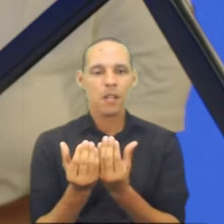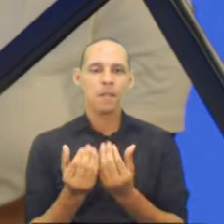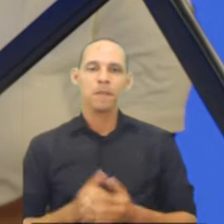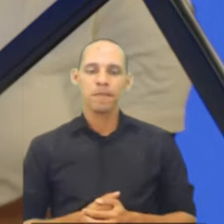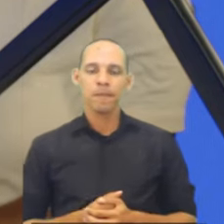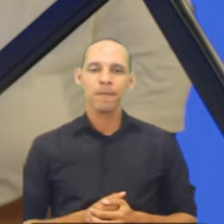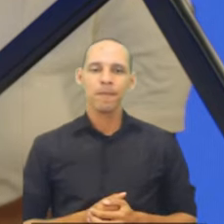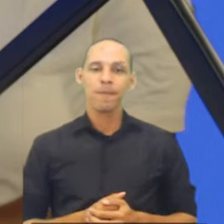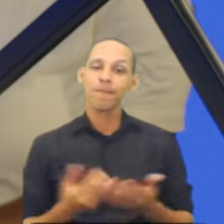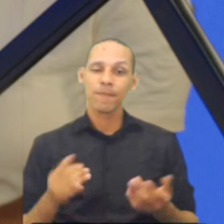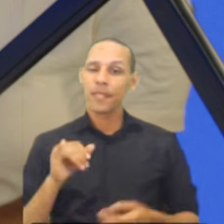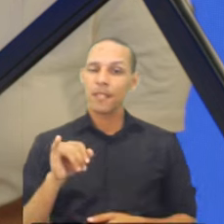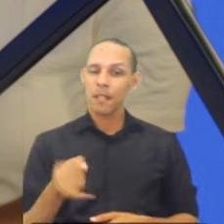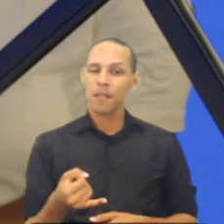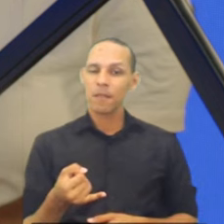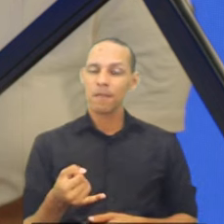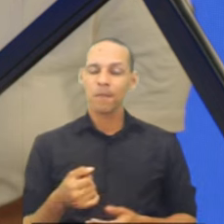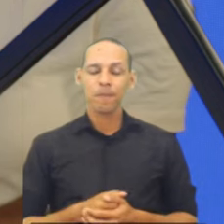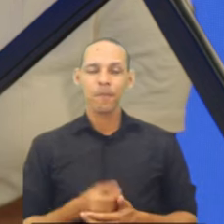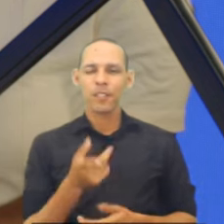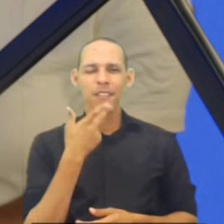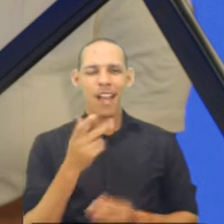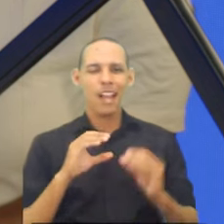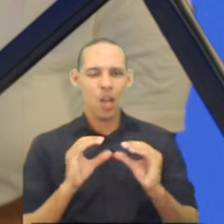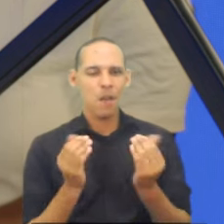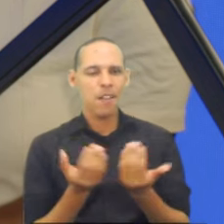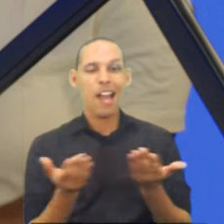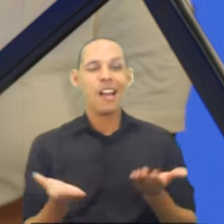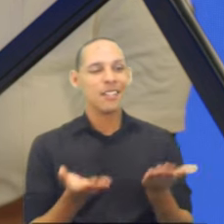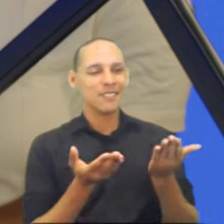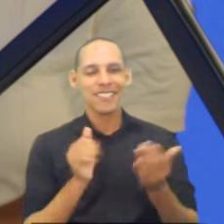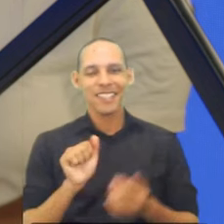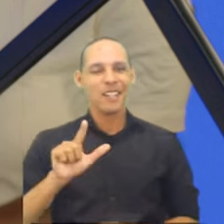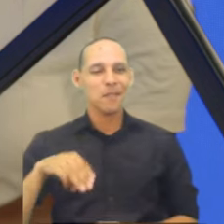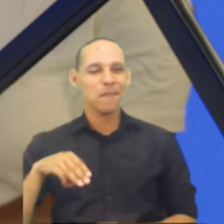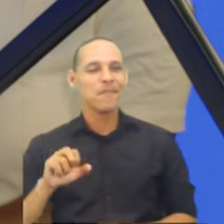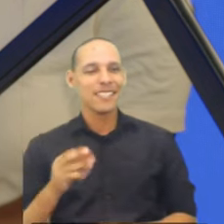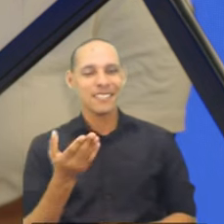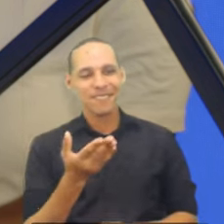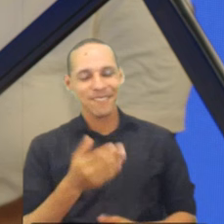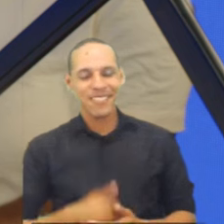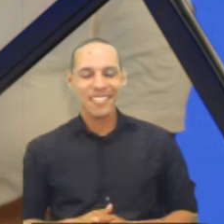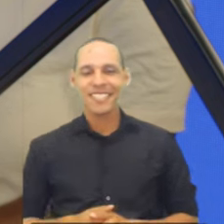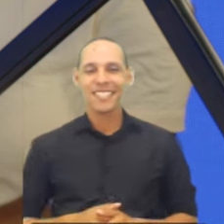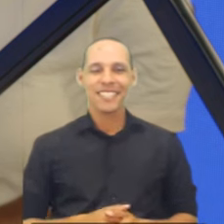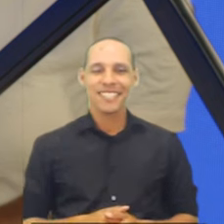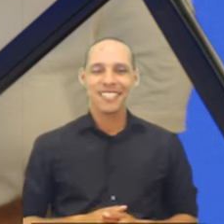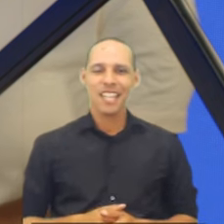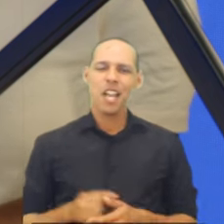né E aí aproveitando o gancho da comunidade eu vou passar pro Almir agora